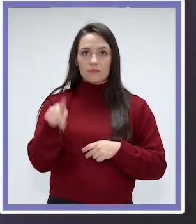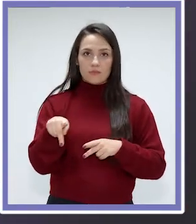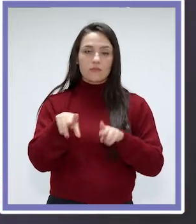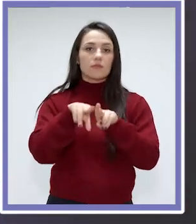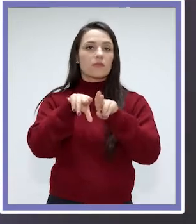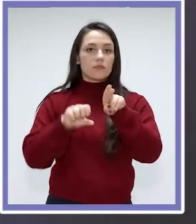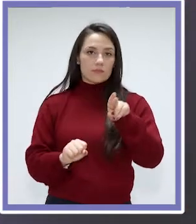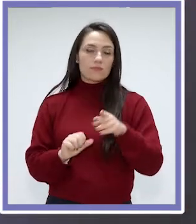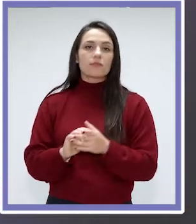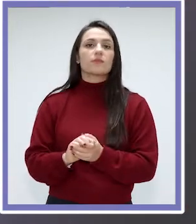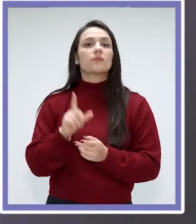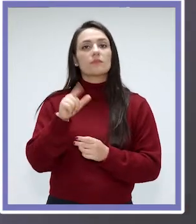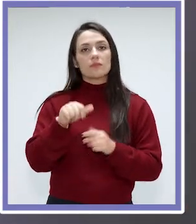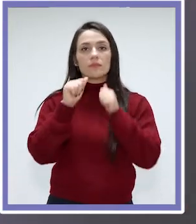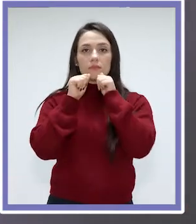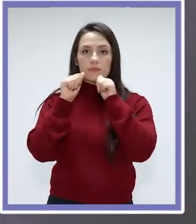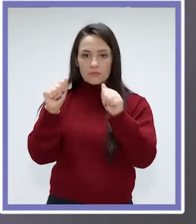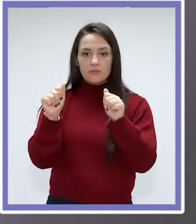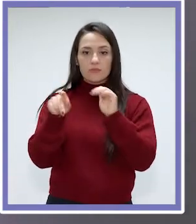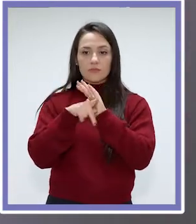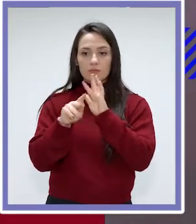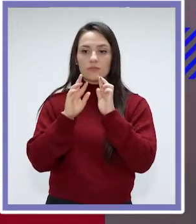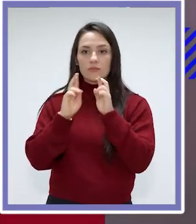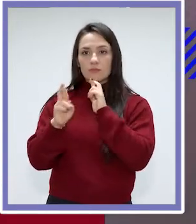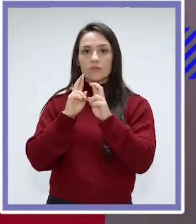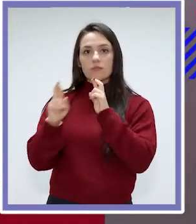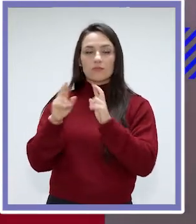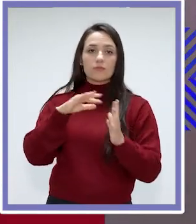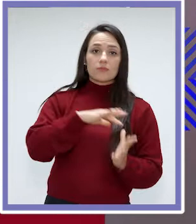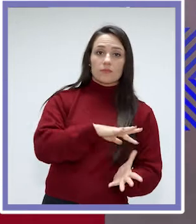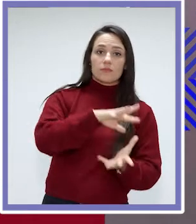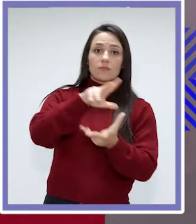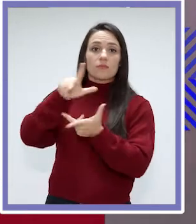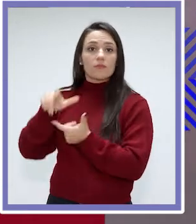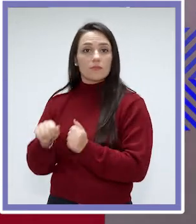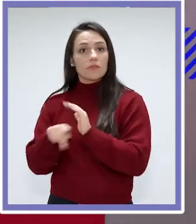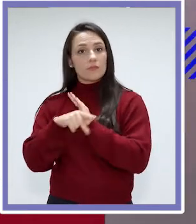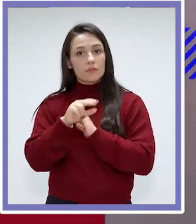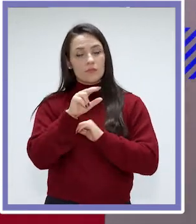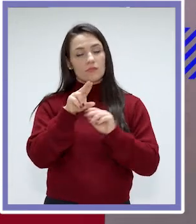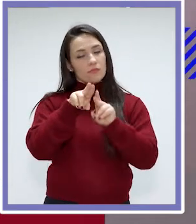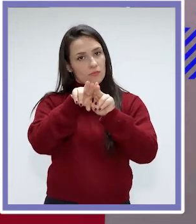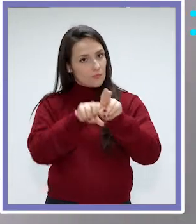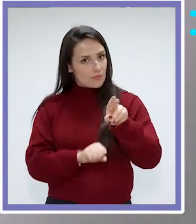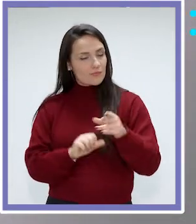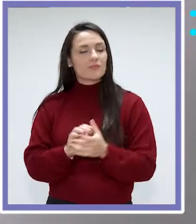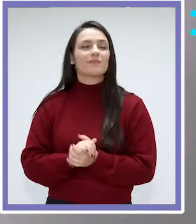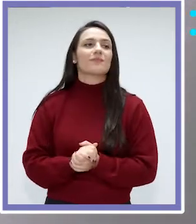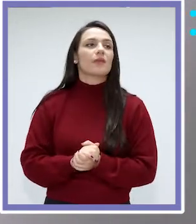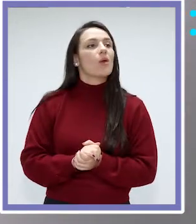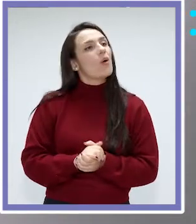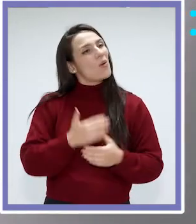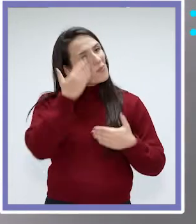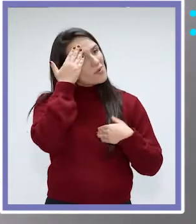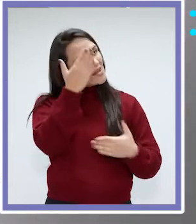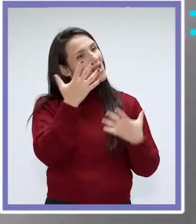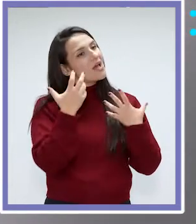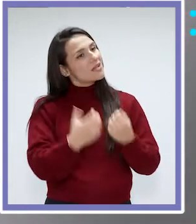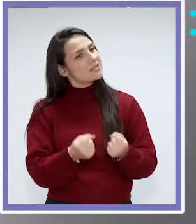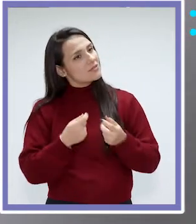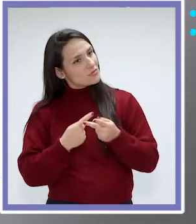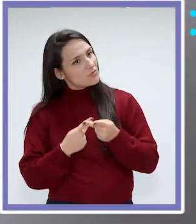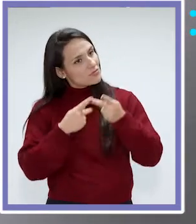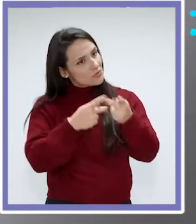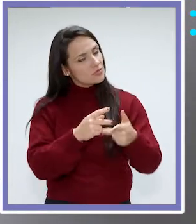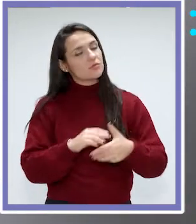Mato Grosso do Sul e assessor de Relações Internacional da UEMS. Professor, muito obrigado por ter aceito o